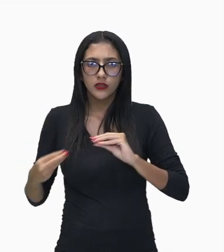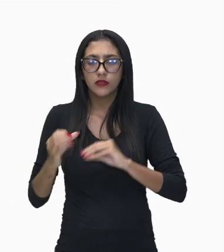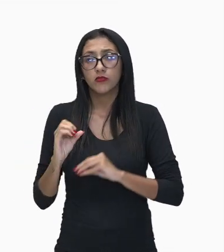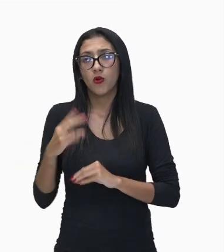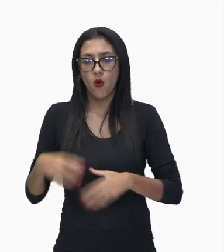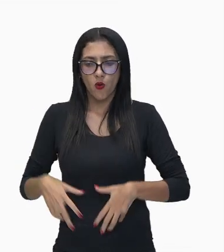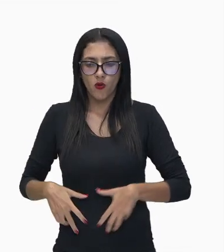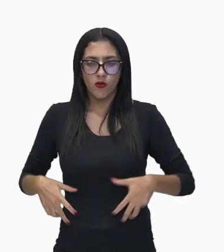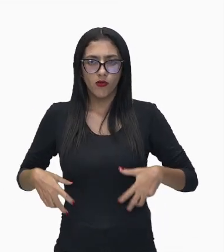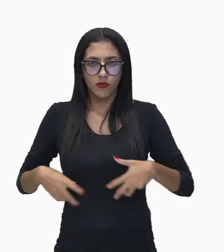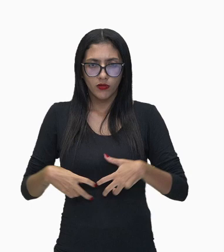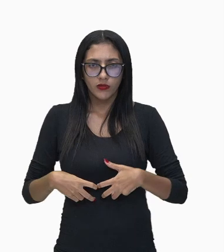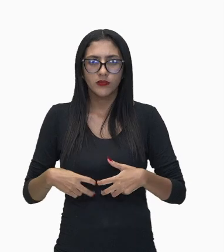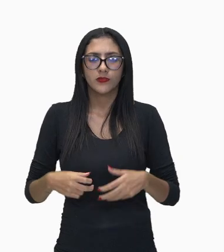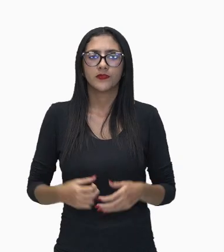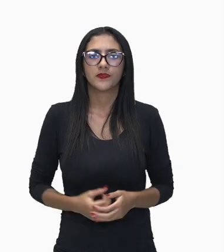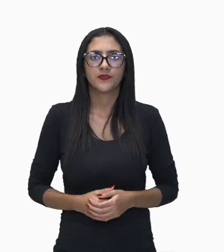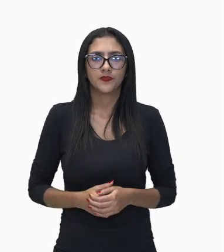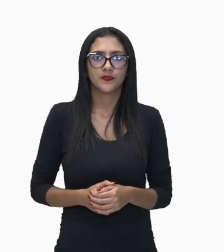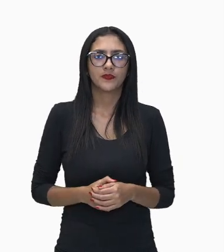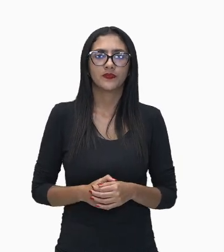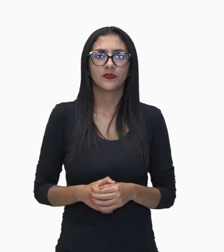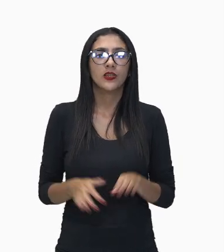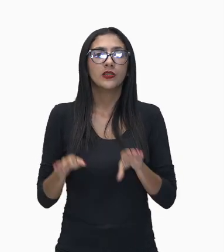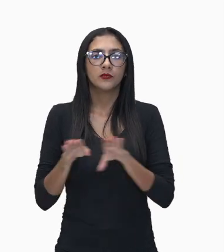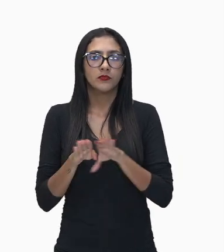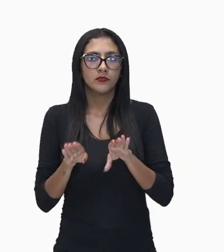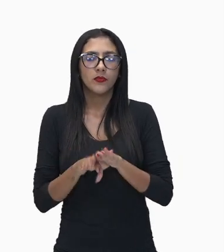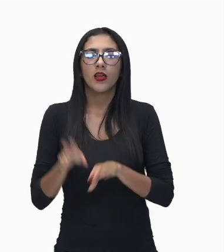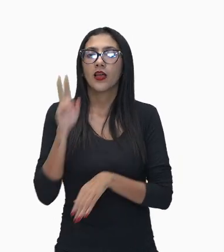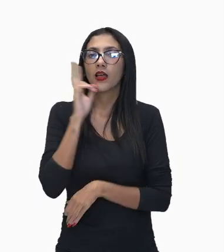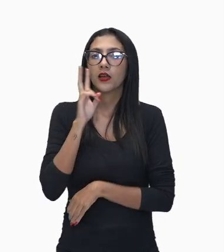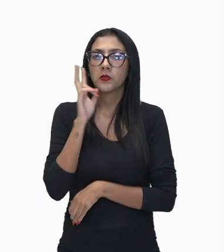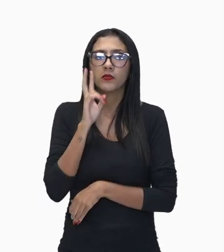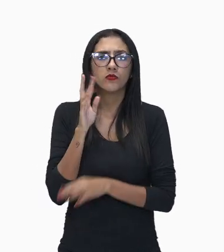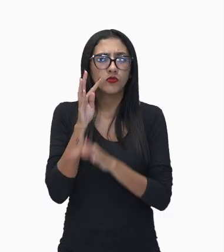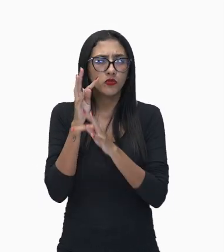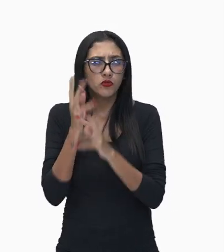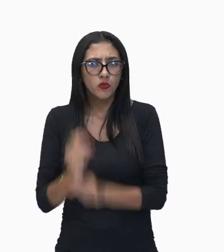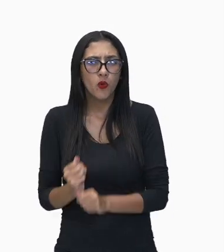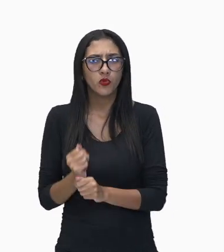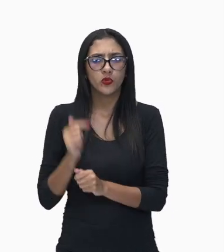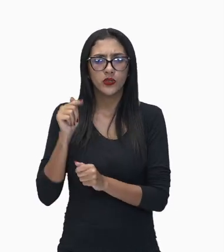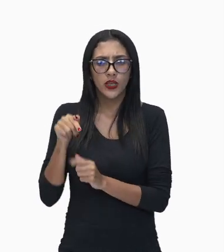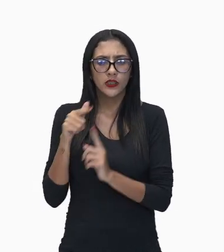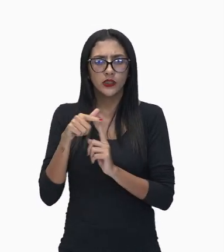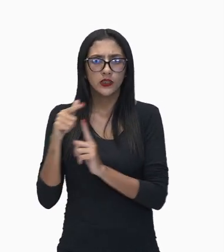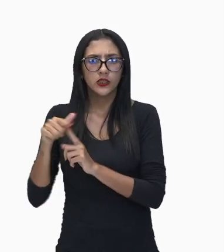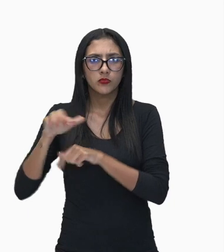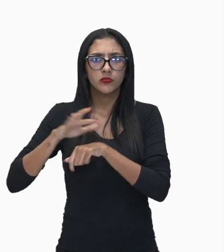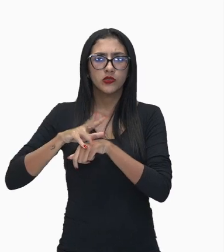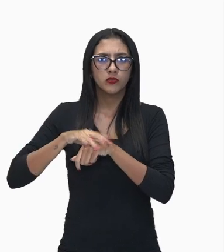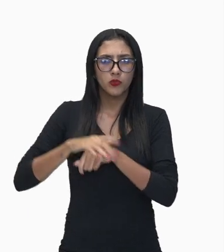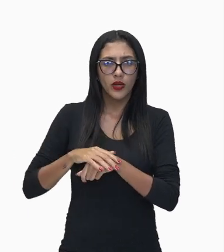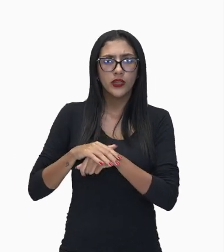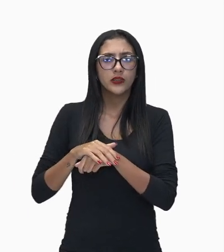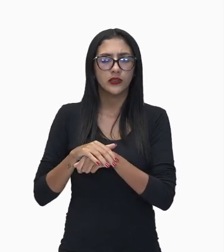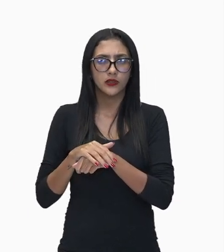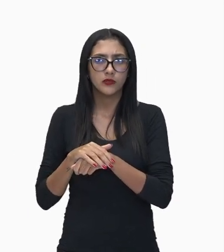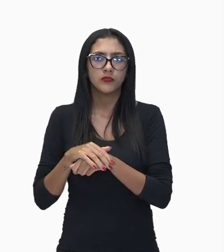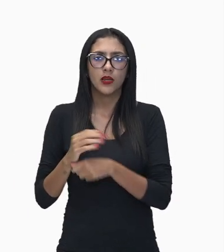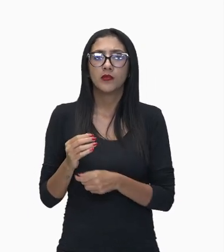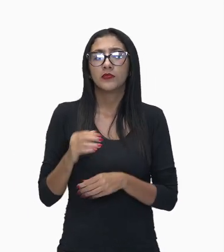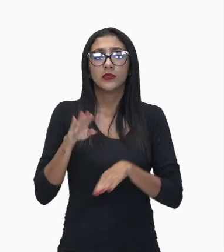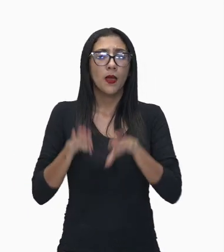vale ressaltar, né, que embora todas as doenças degenerativas sejam crônicas, nem todas